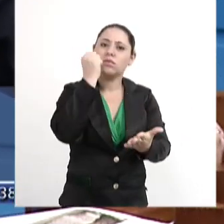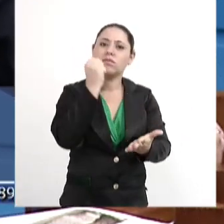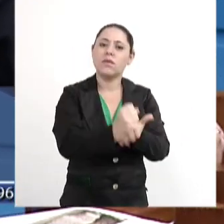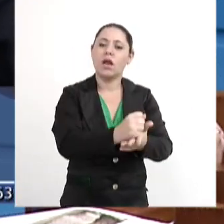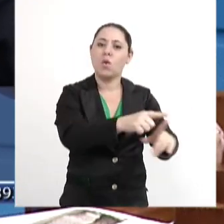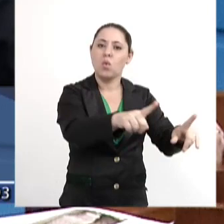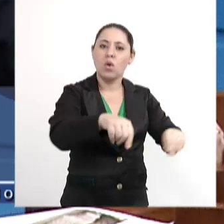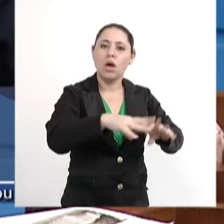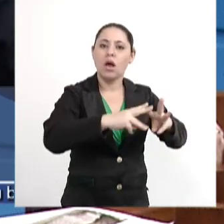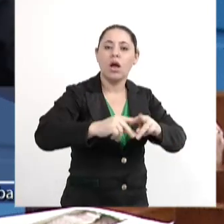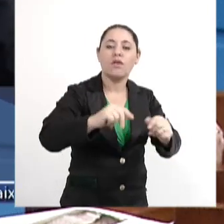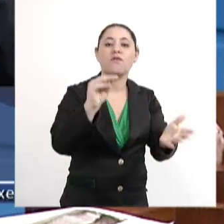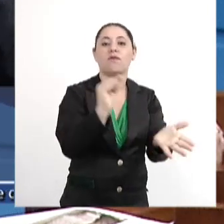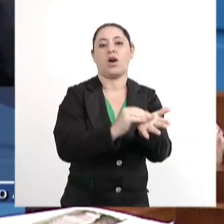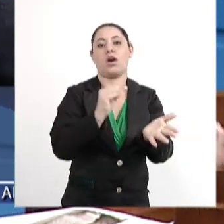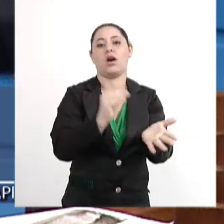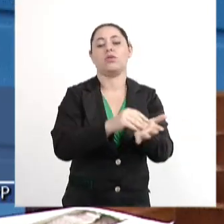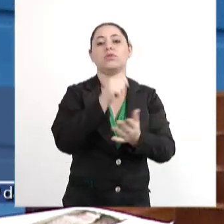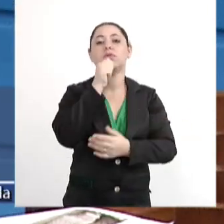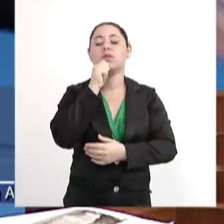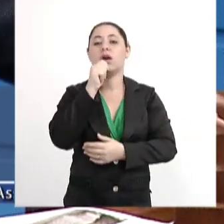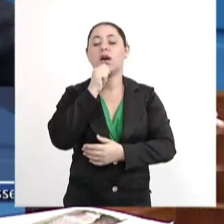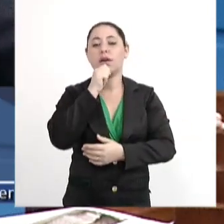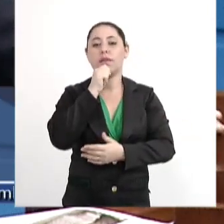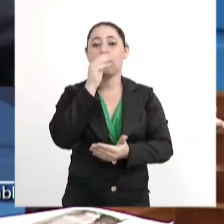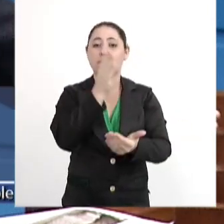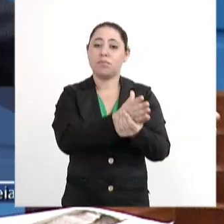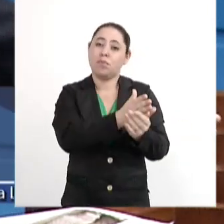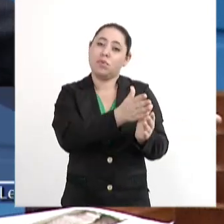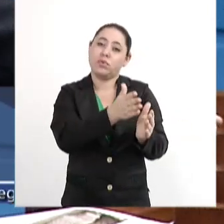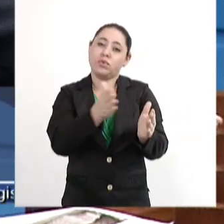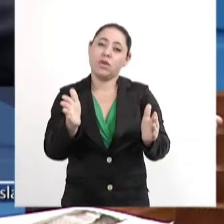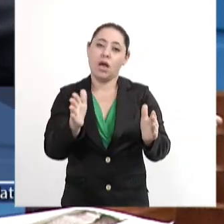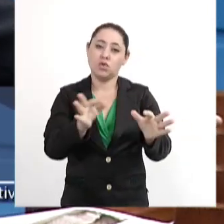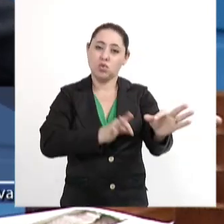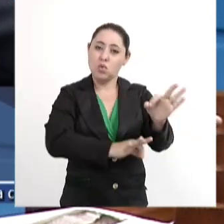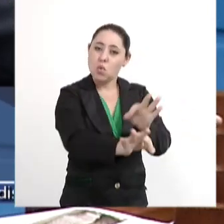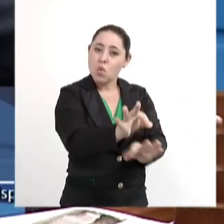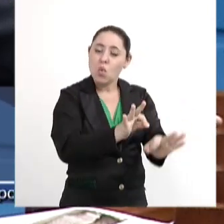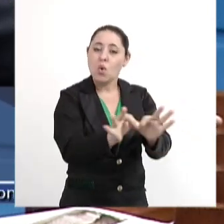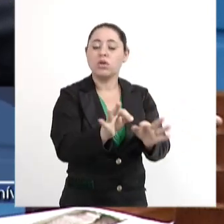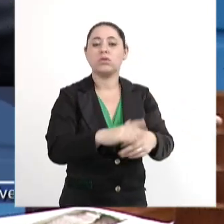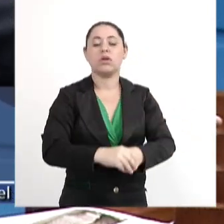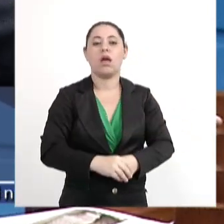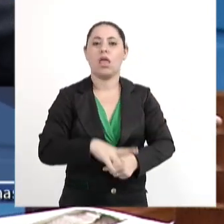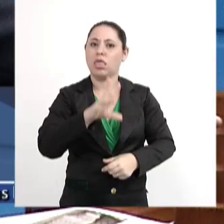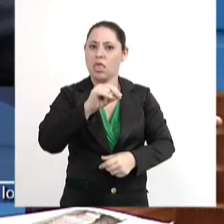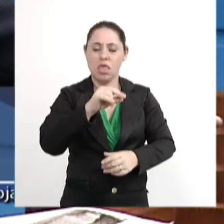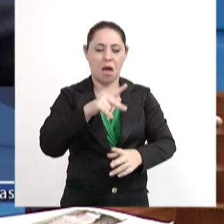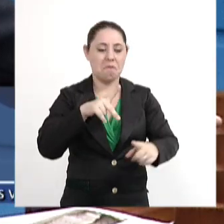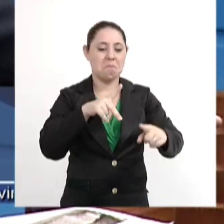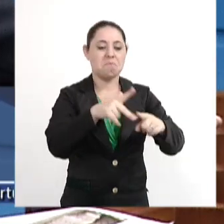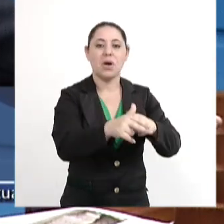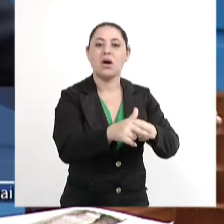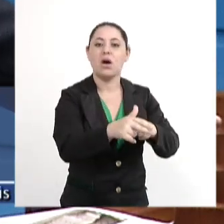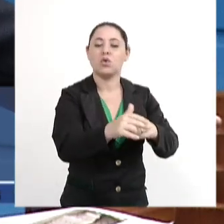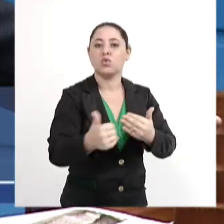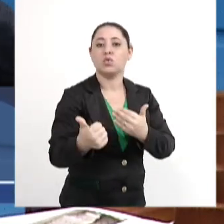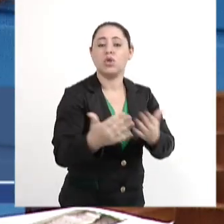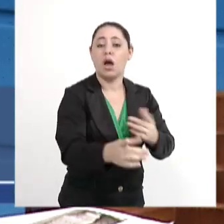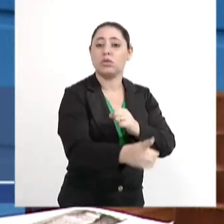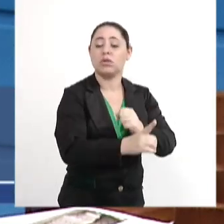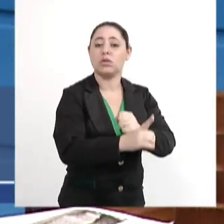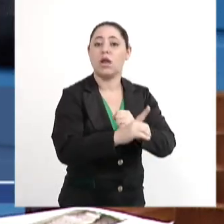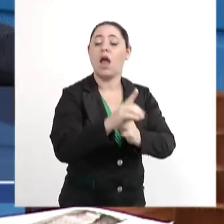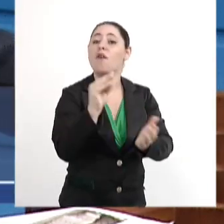ainda estão pendentes, né, nesse processo de demarcação. Não suspenda um atendimento que é uma falta